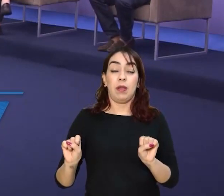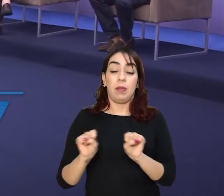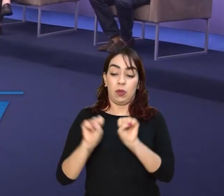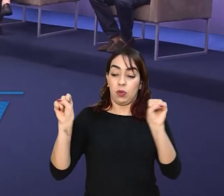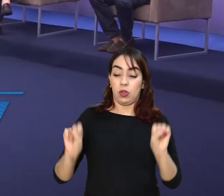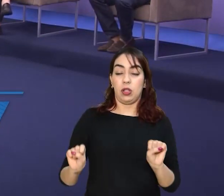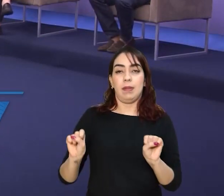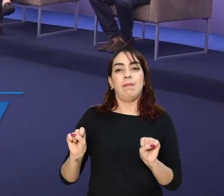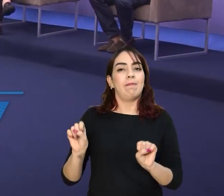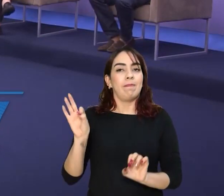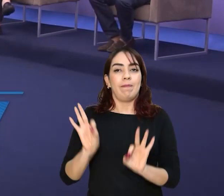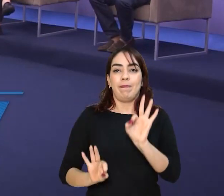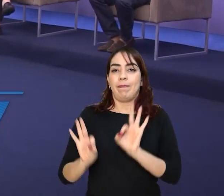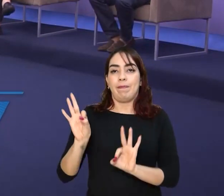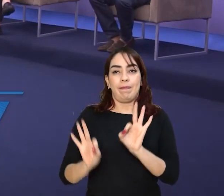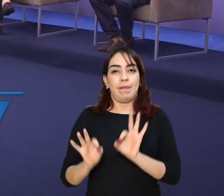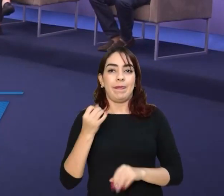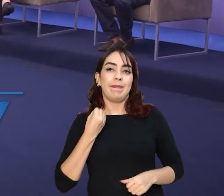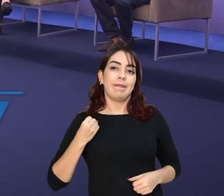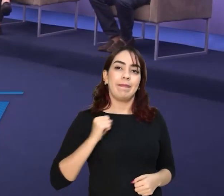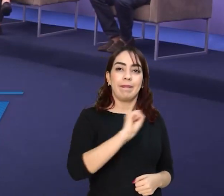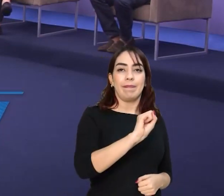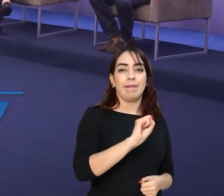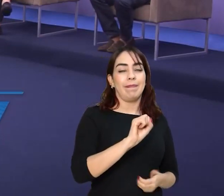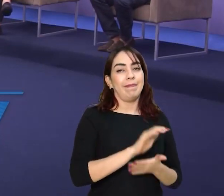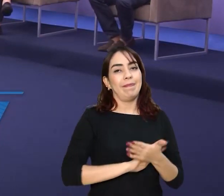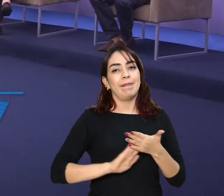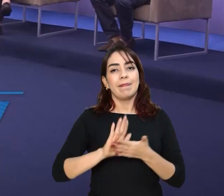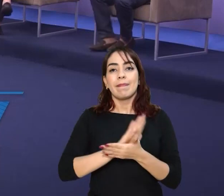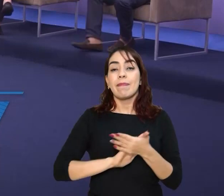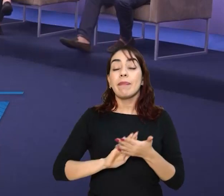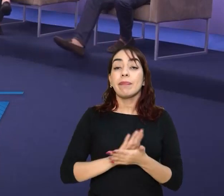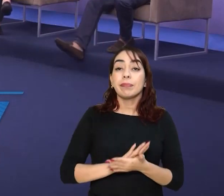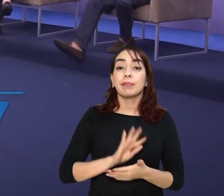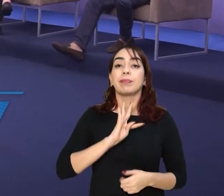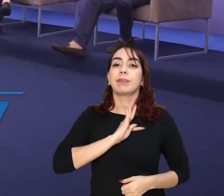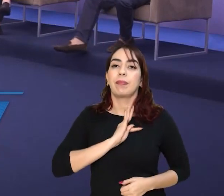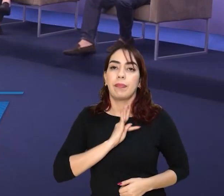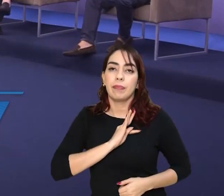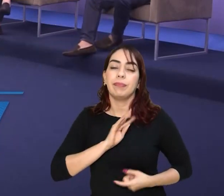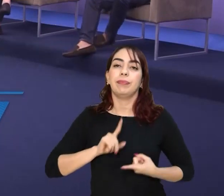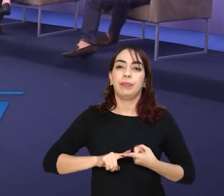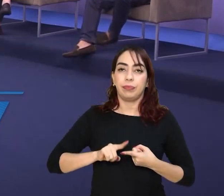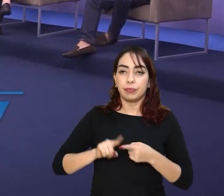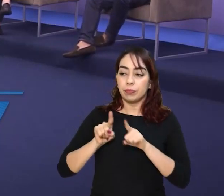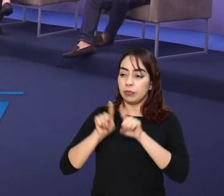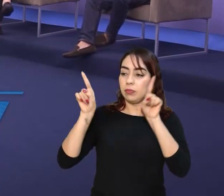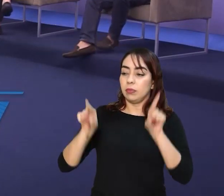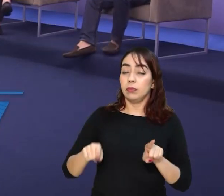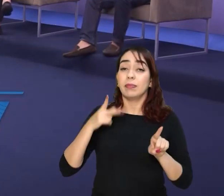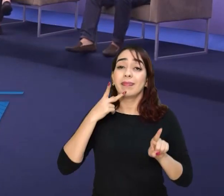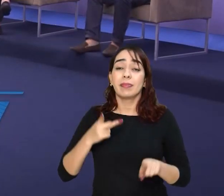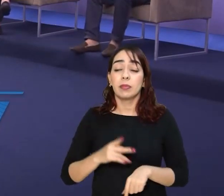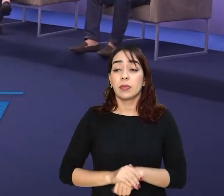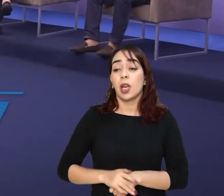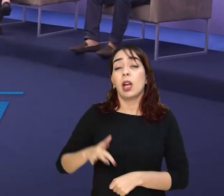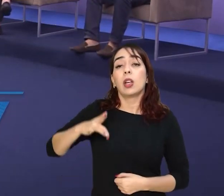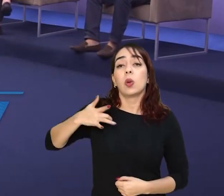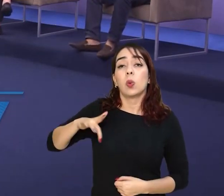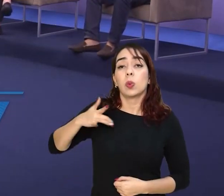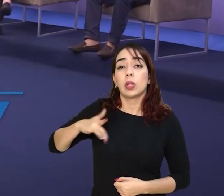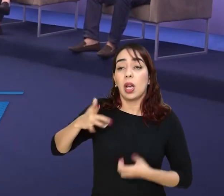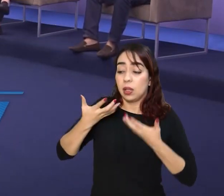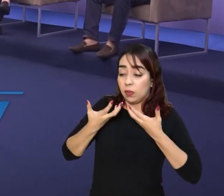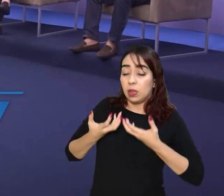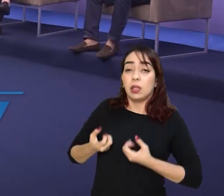tem como disse o Graziano. E o treinador tem que tomar providência na hora do jogo. Ele tem que ver. Por exemplo, esse negócio de o time está cansado, mas quem é que cansa primeiro? Você